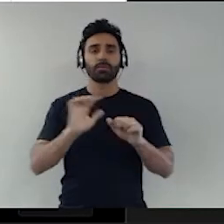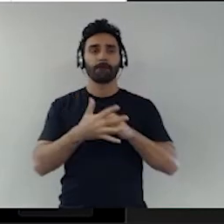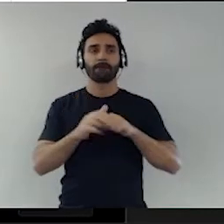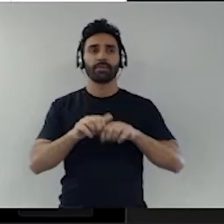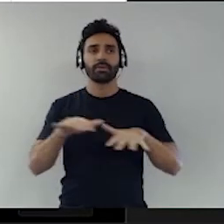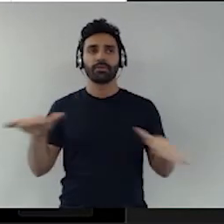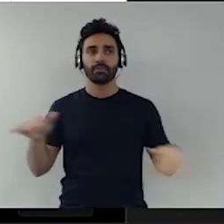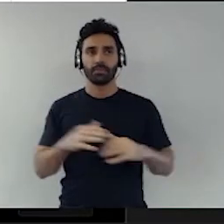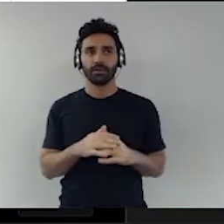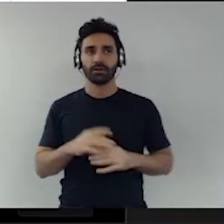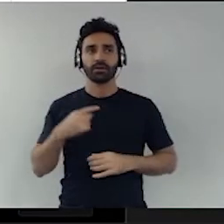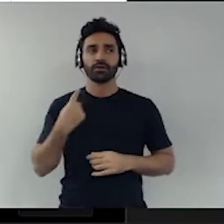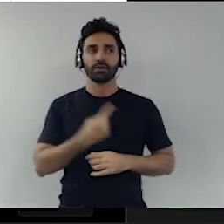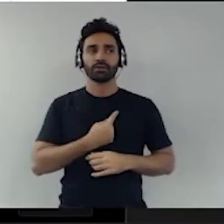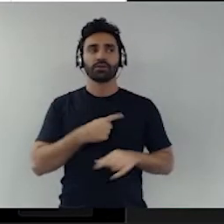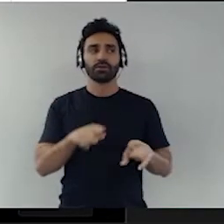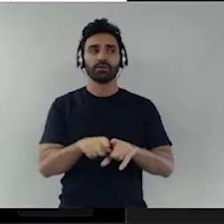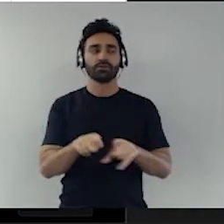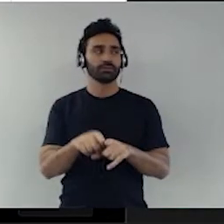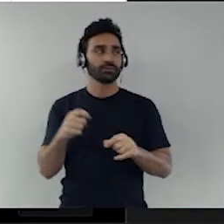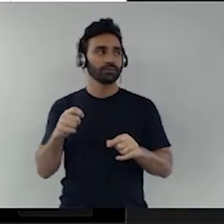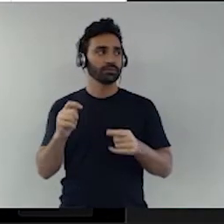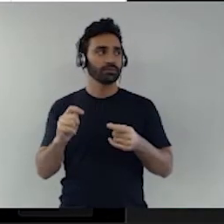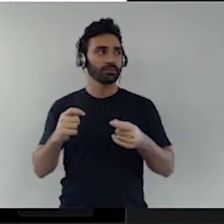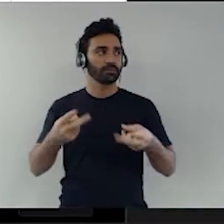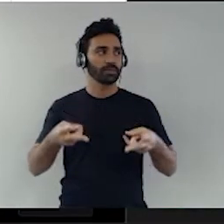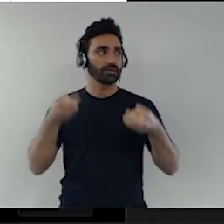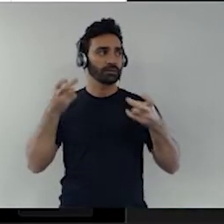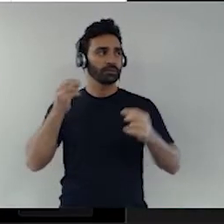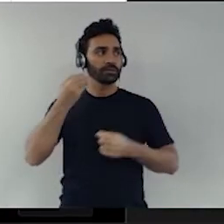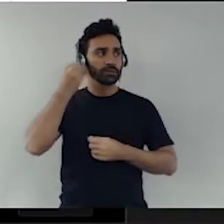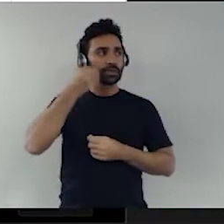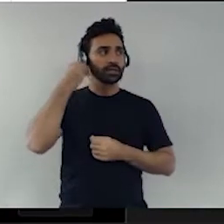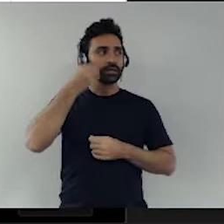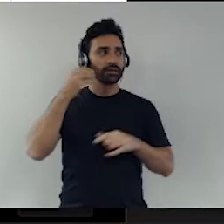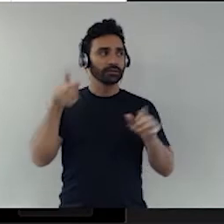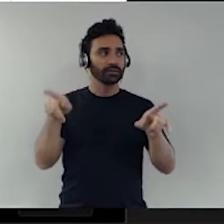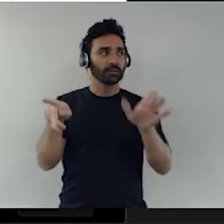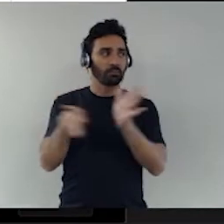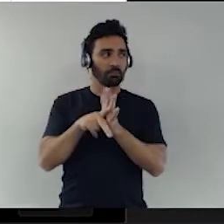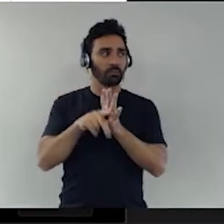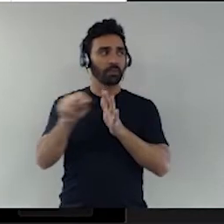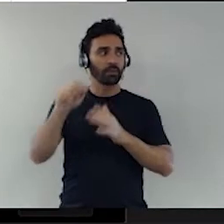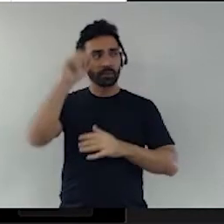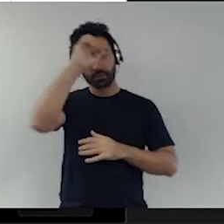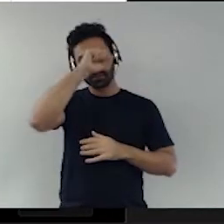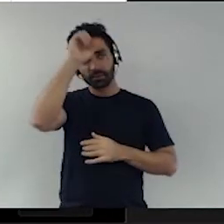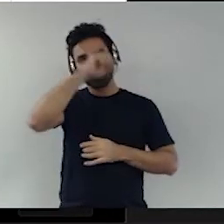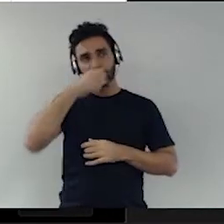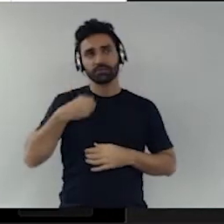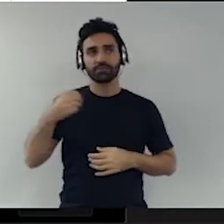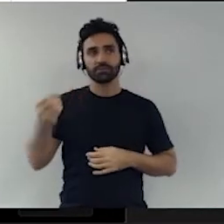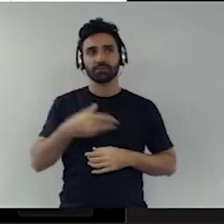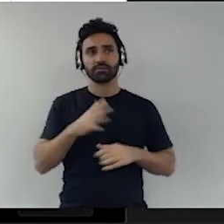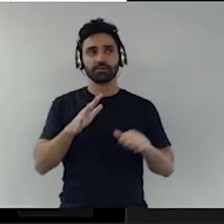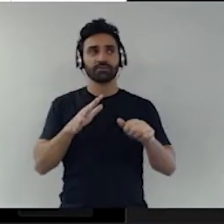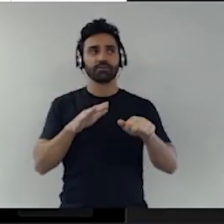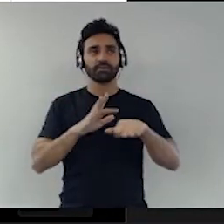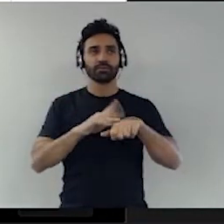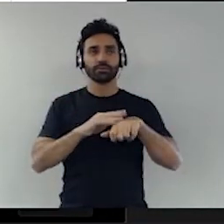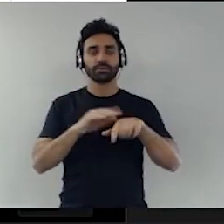que a gente observou também, eu estou colocando aqui as experiências de aprendizado dessa nova doença e